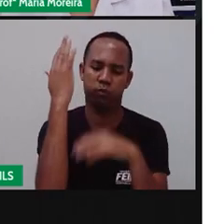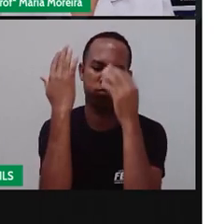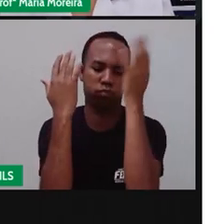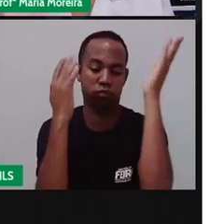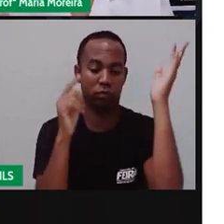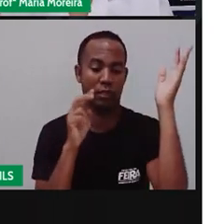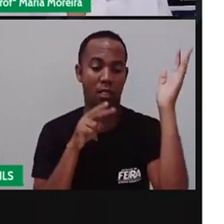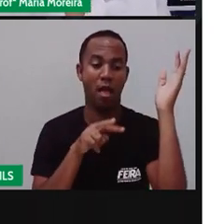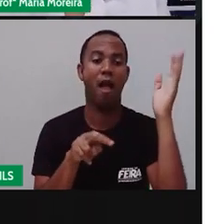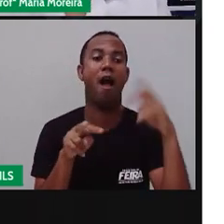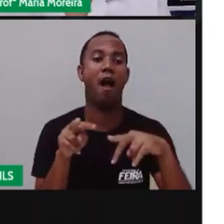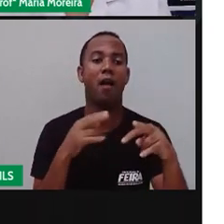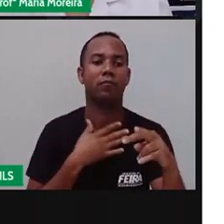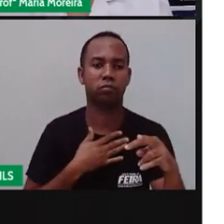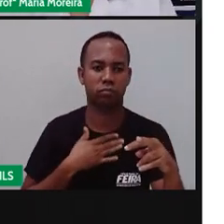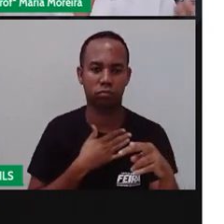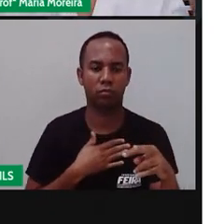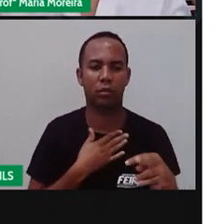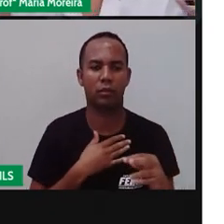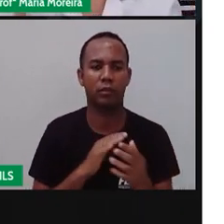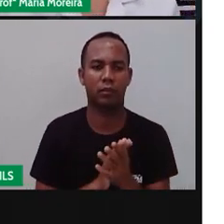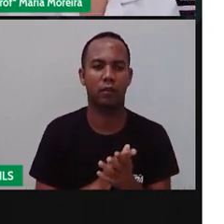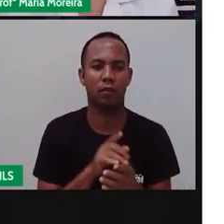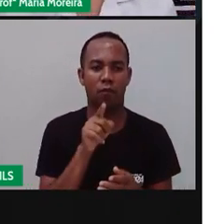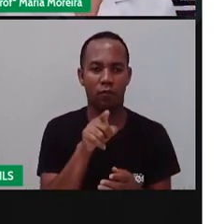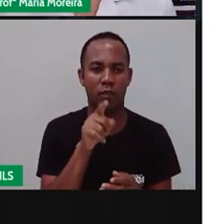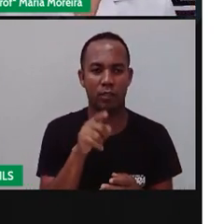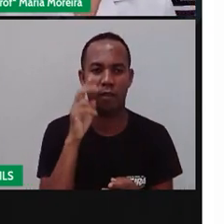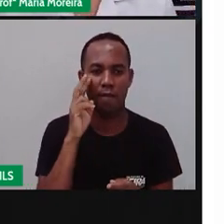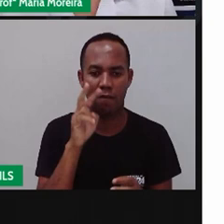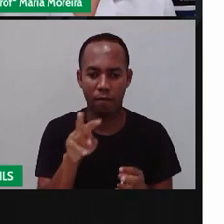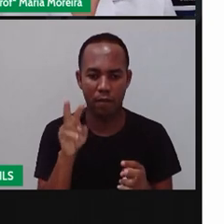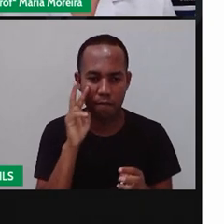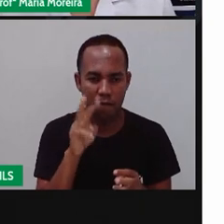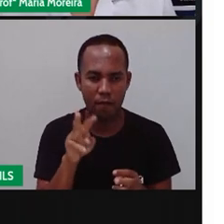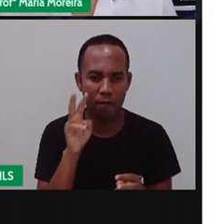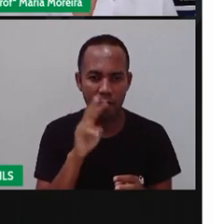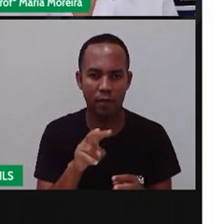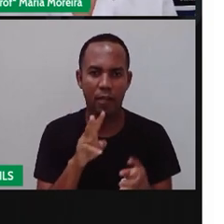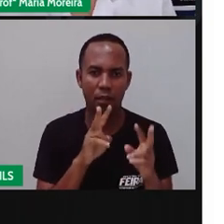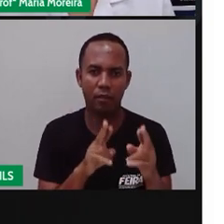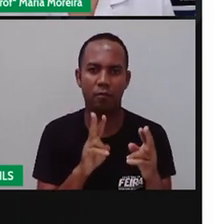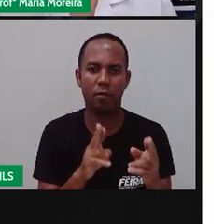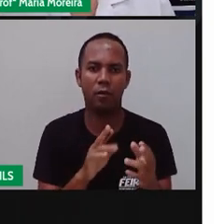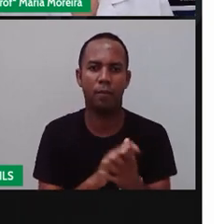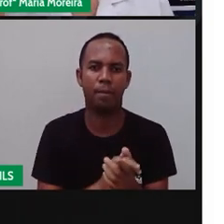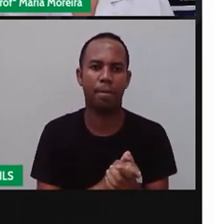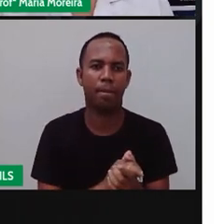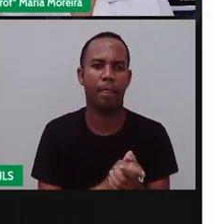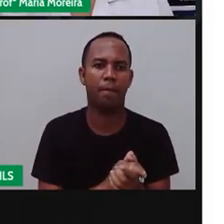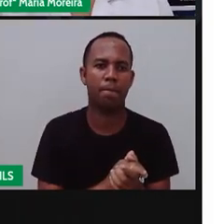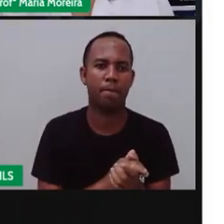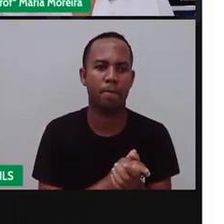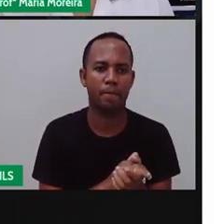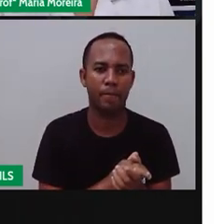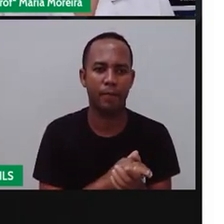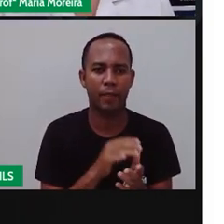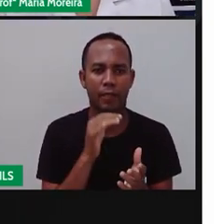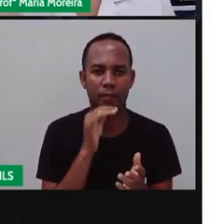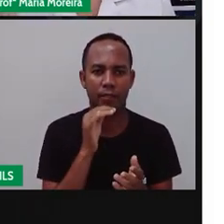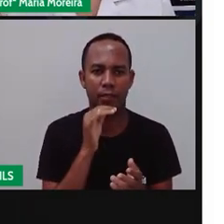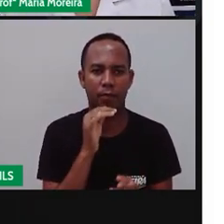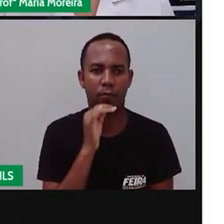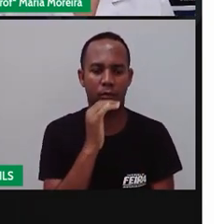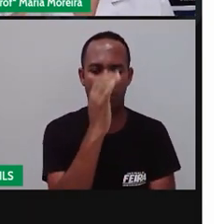e você não vai visualizar uma idêntica. Por exemplo, uma árvore. A gente